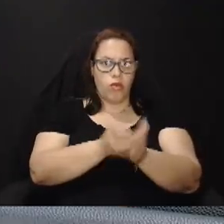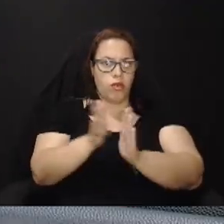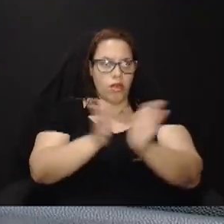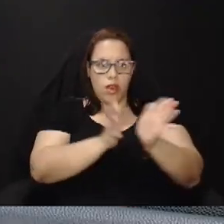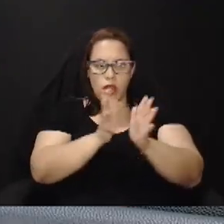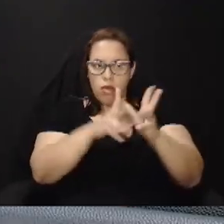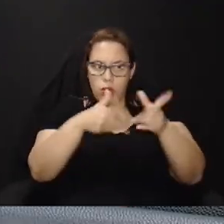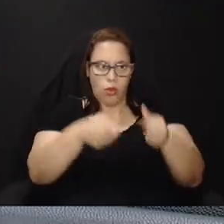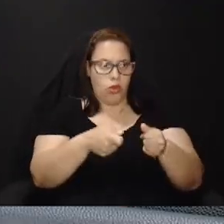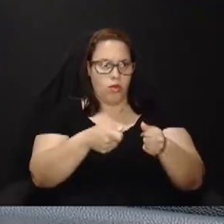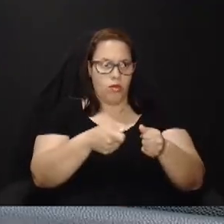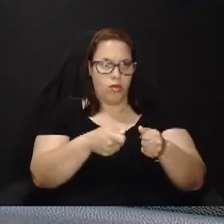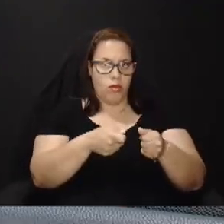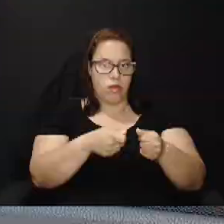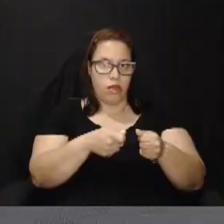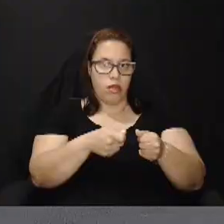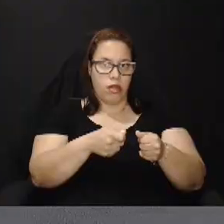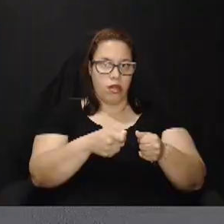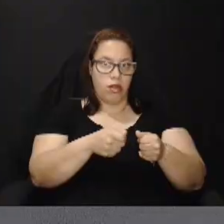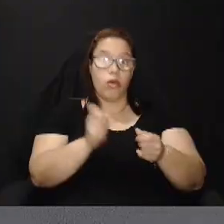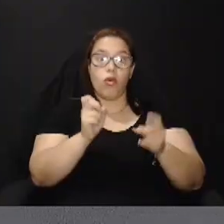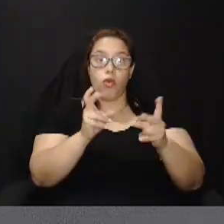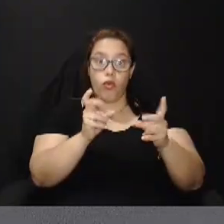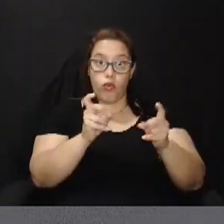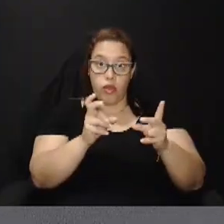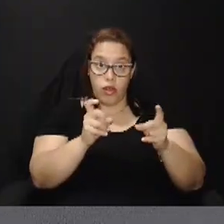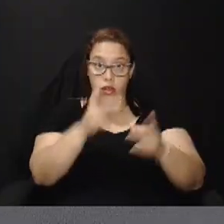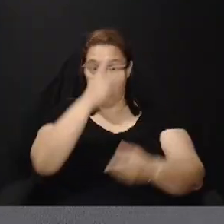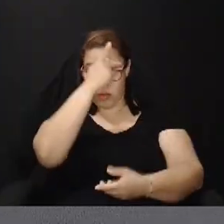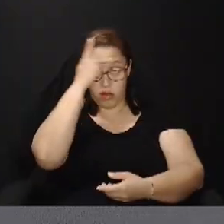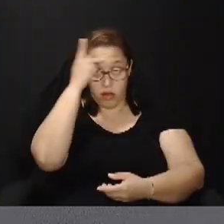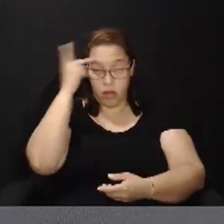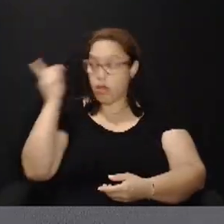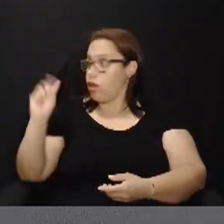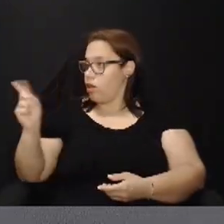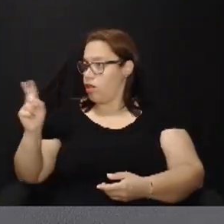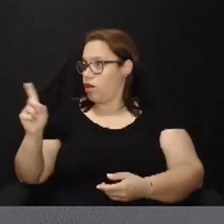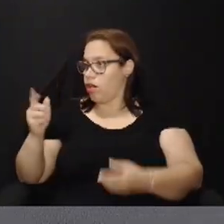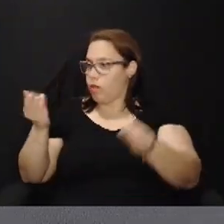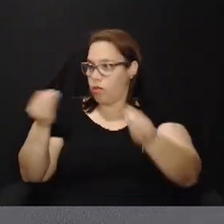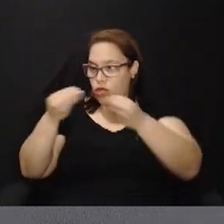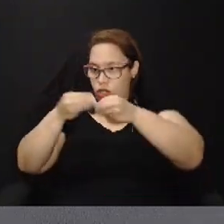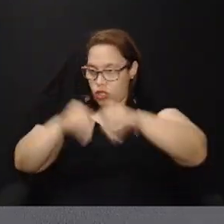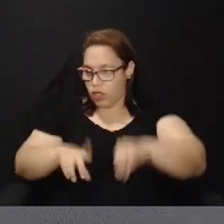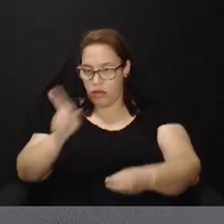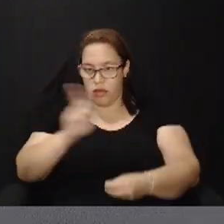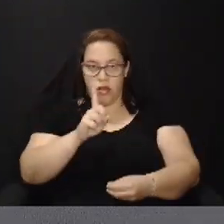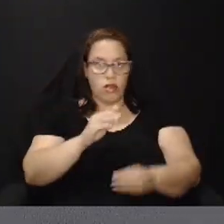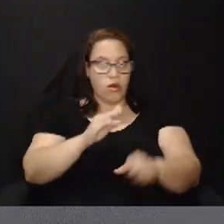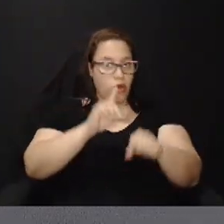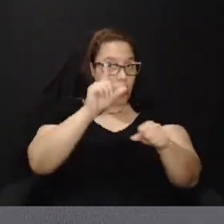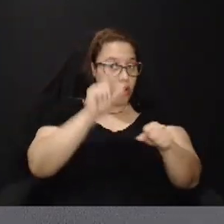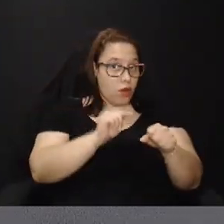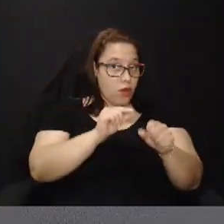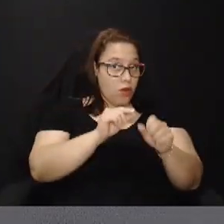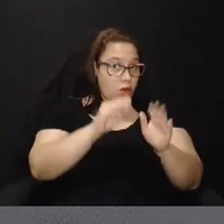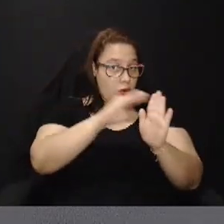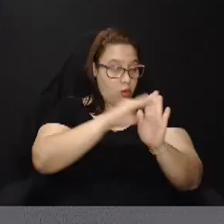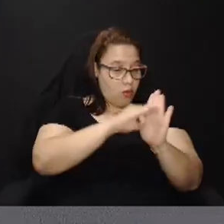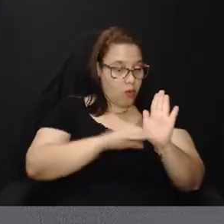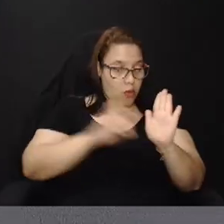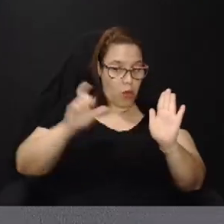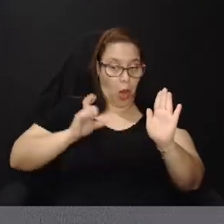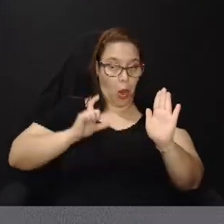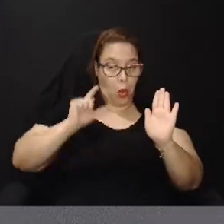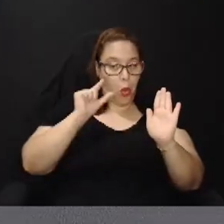Não que o vendedor, que a pessoa que esteja... não vai se prejudicar, mas ganha um pouco menos, uma margem de lucro um pouco menor, mas